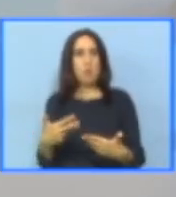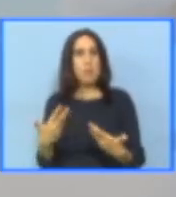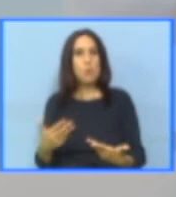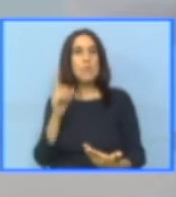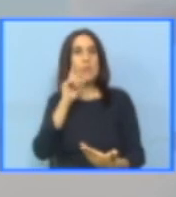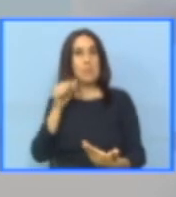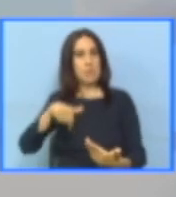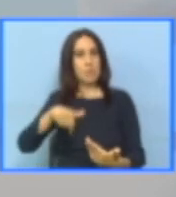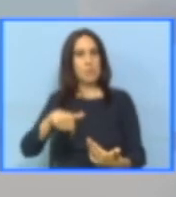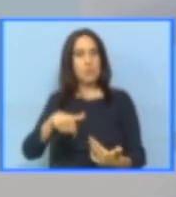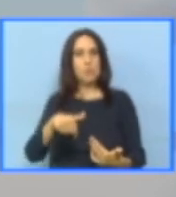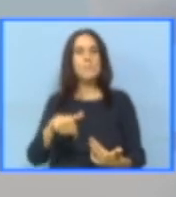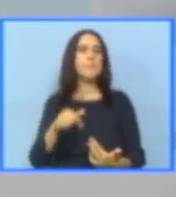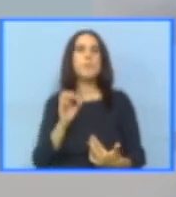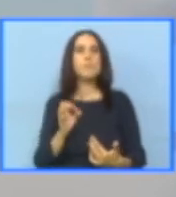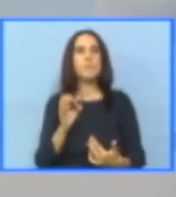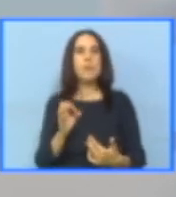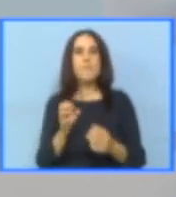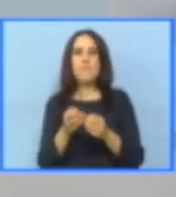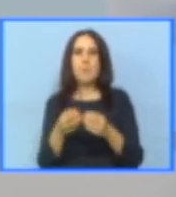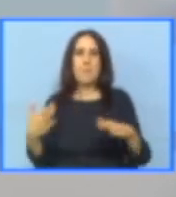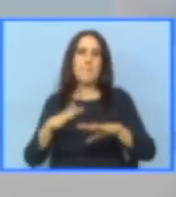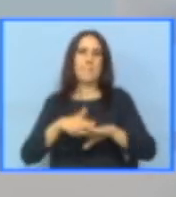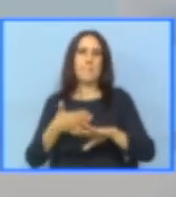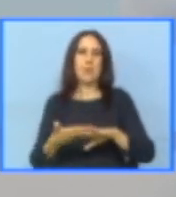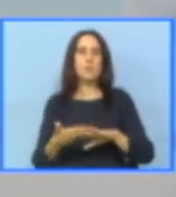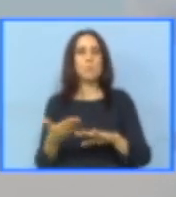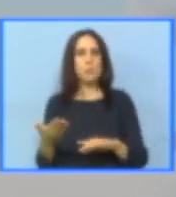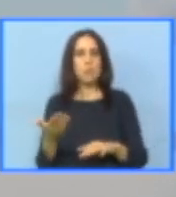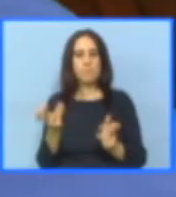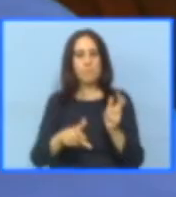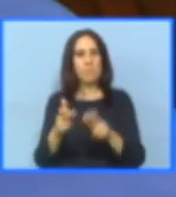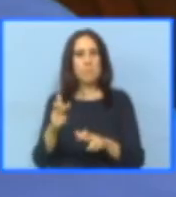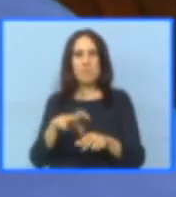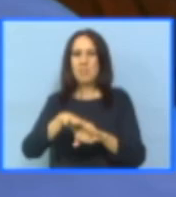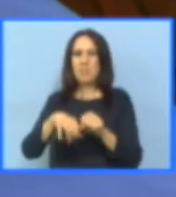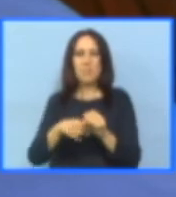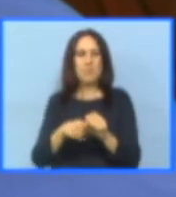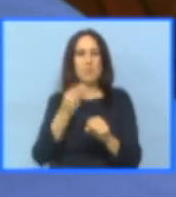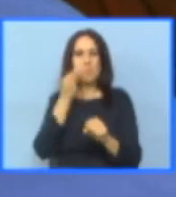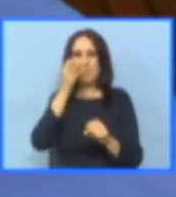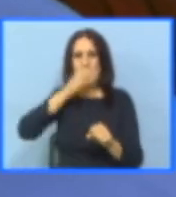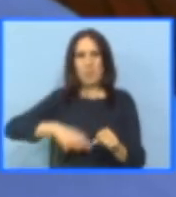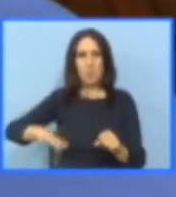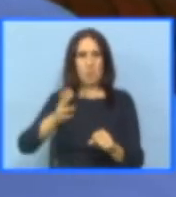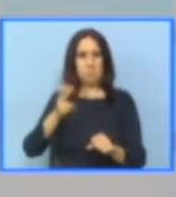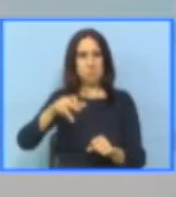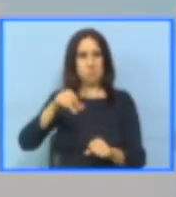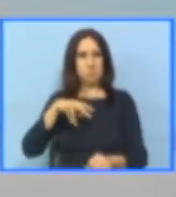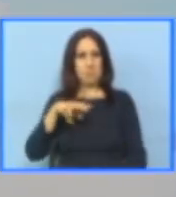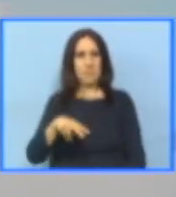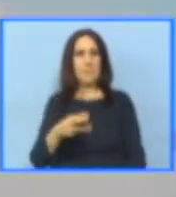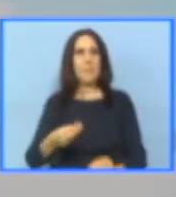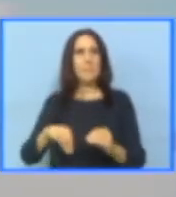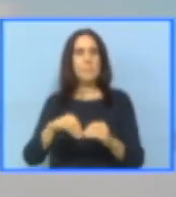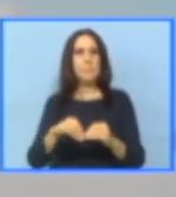neste dia, no dia de hoje, iria crescer muito mais, porque nós estamos a ser assolados por tragédias e desastres naturais e também a